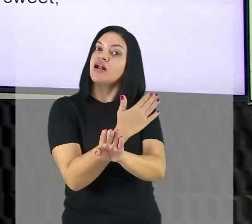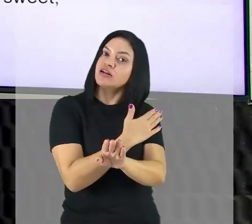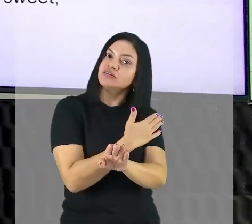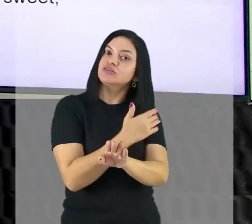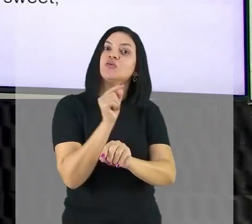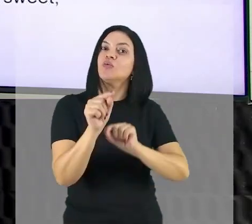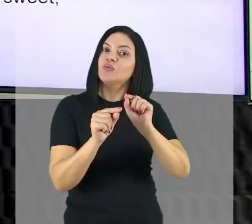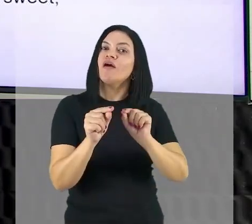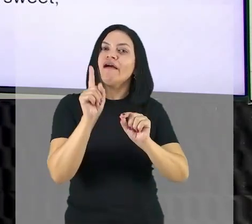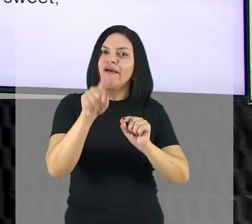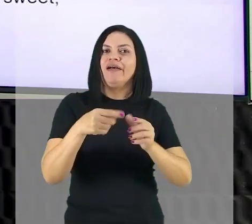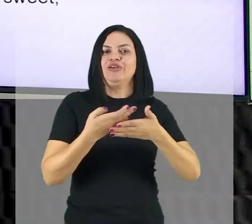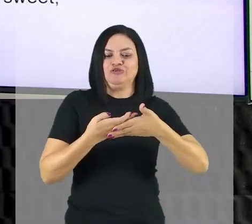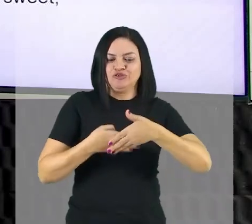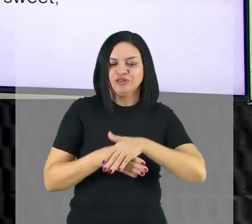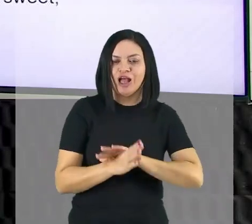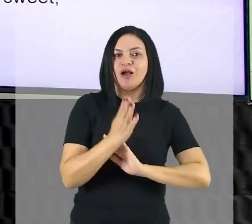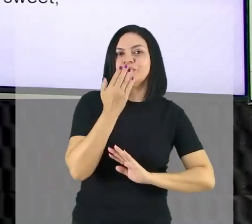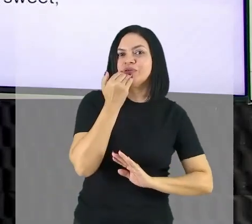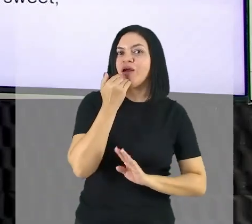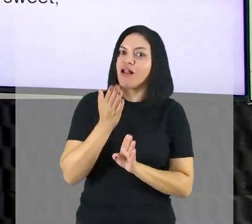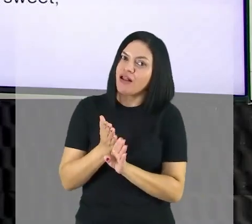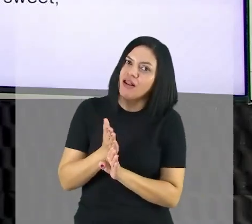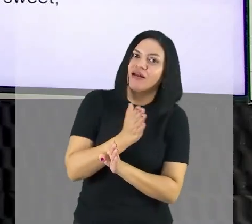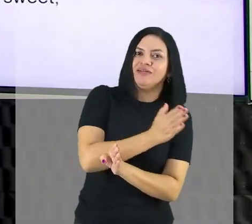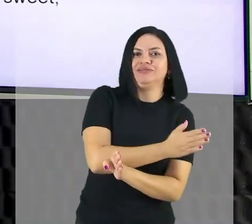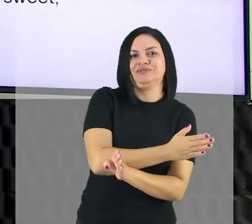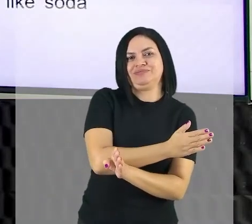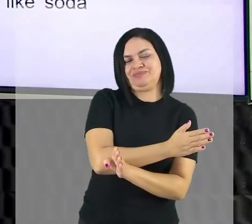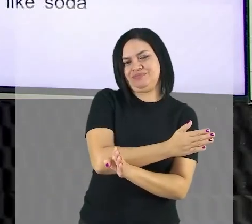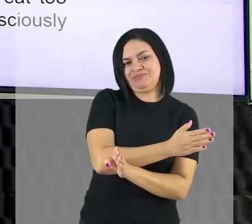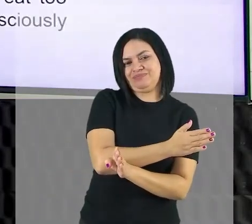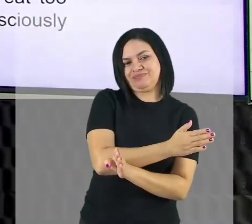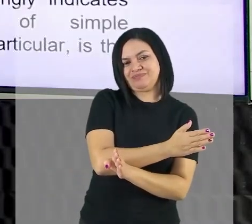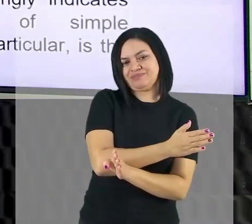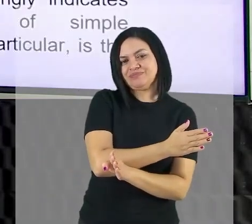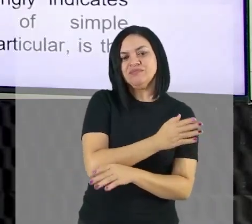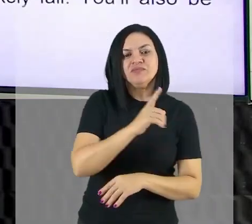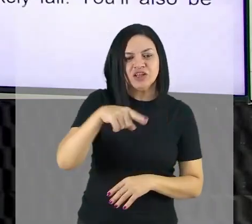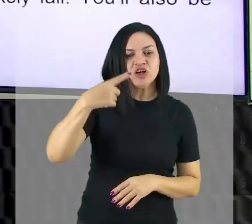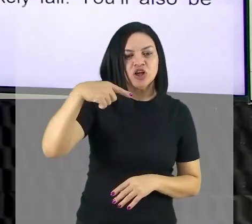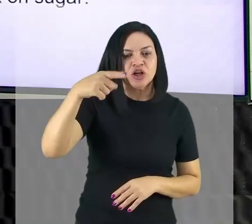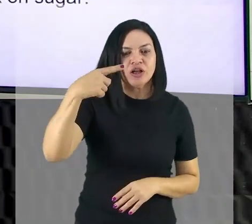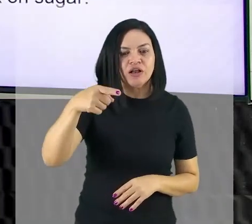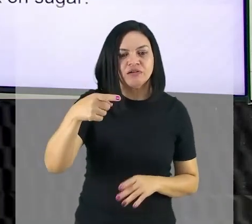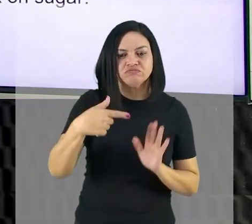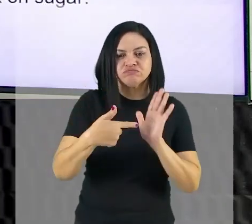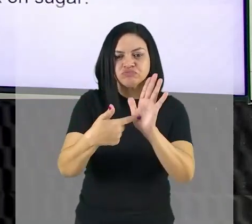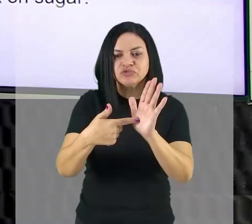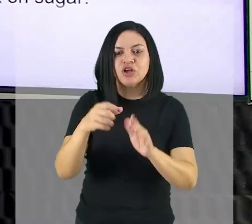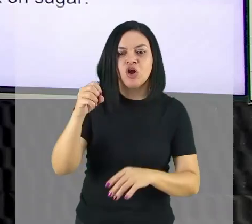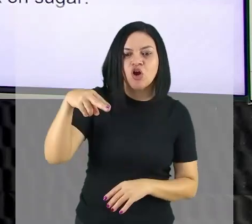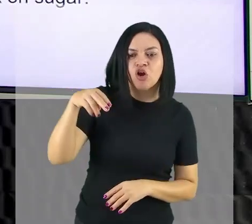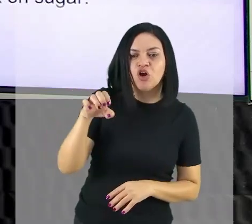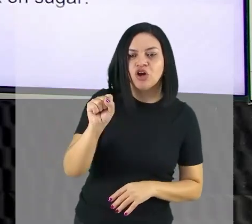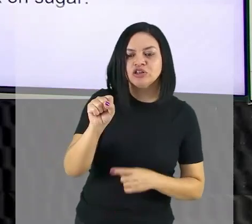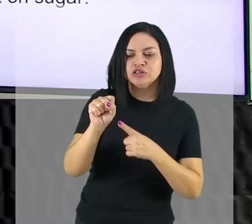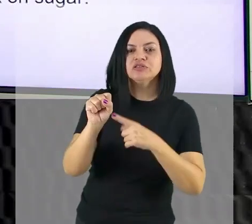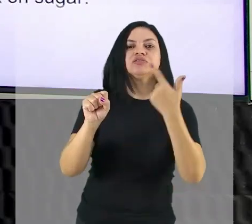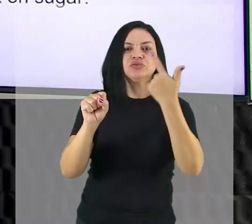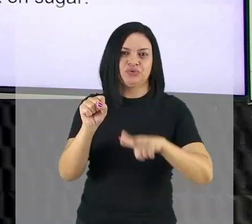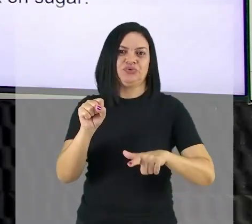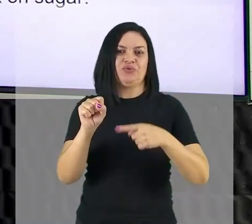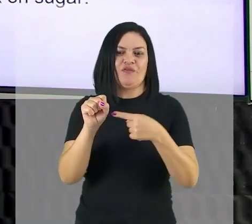dos hábitos alimentares que foram mencionados anteriormente. Lá na outra ocorrência, palavrinha ones de